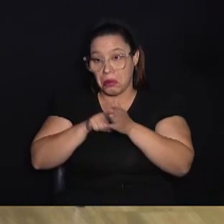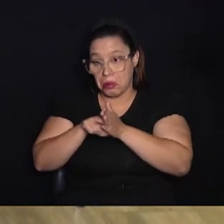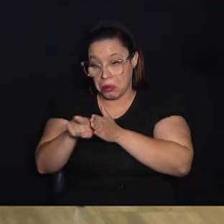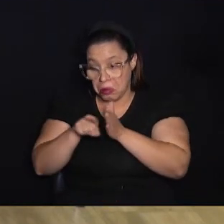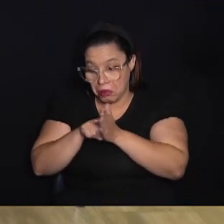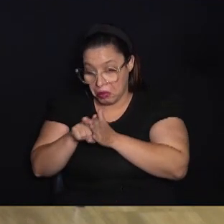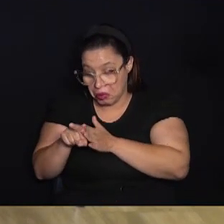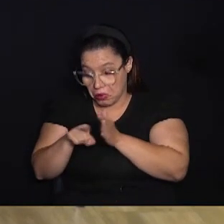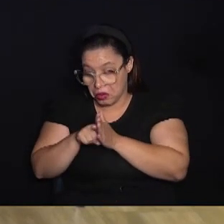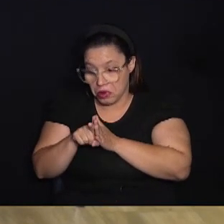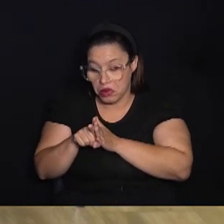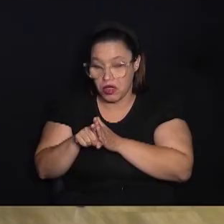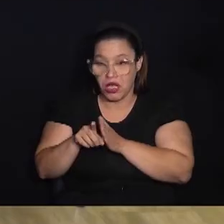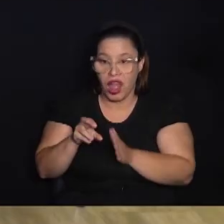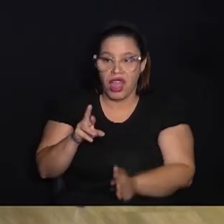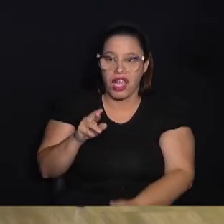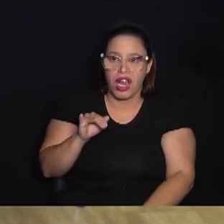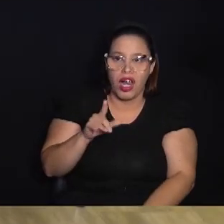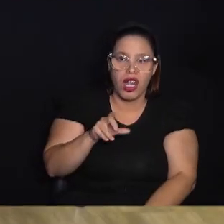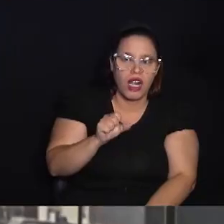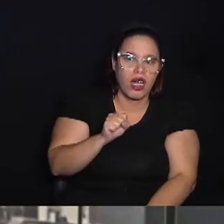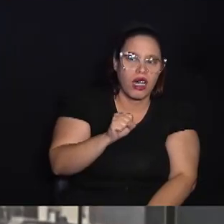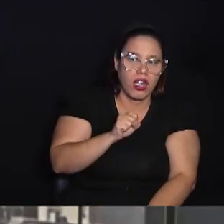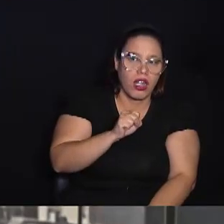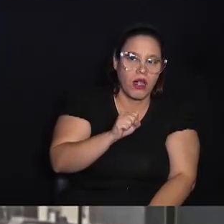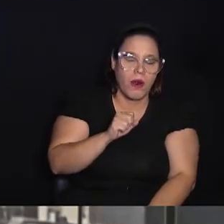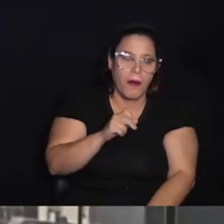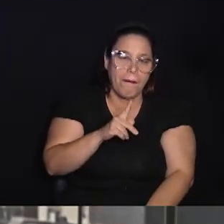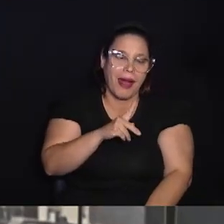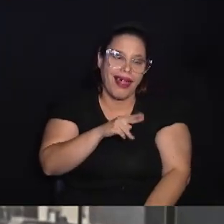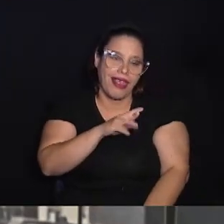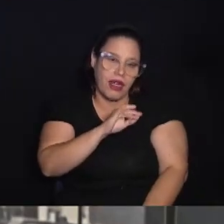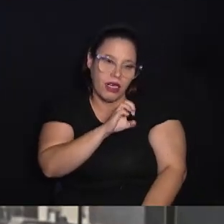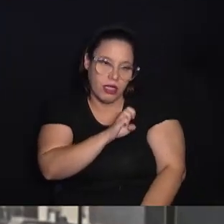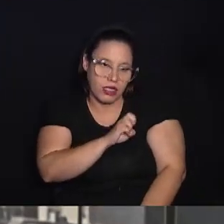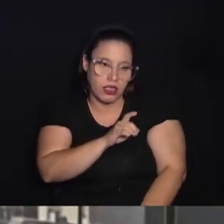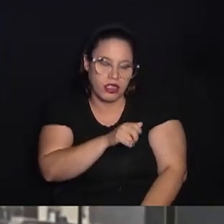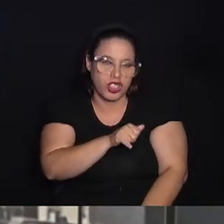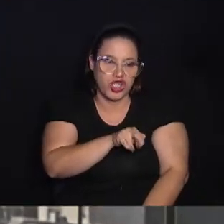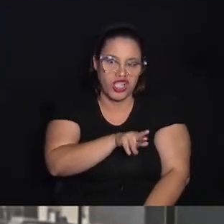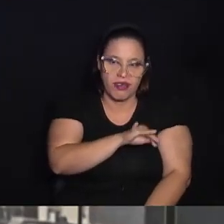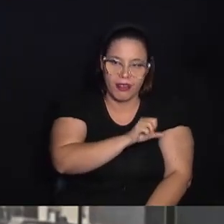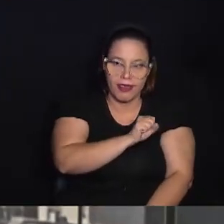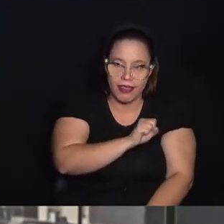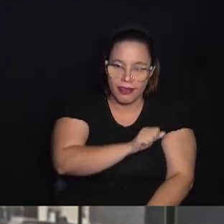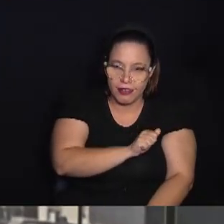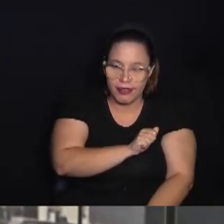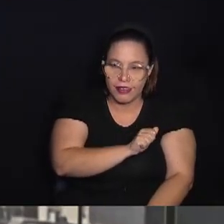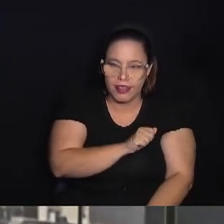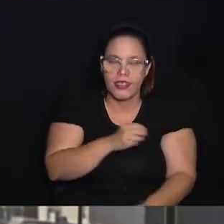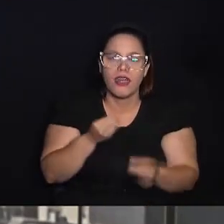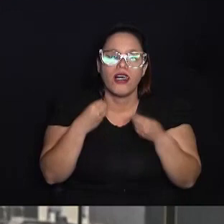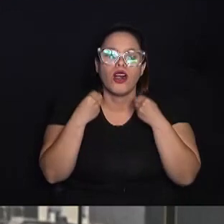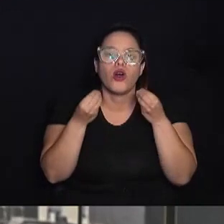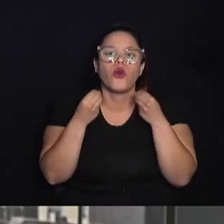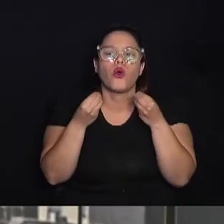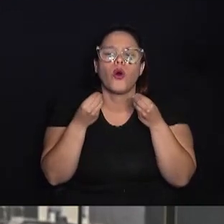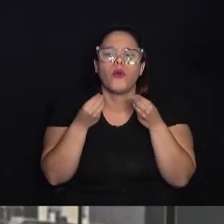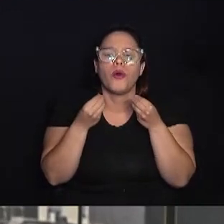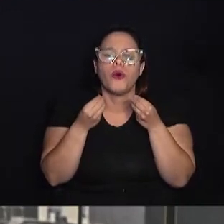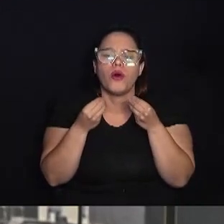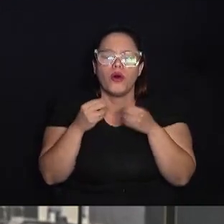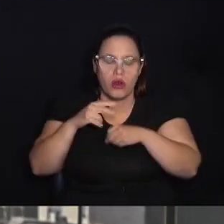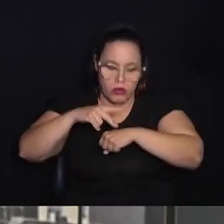justamente do Carlos lá da Vila Padre Anchieta perguntando para você como é a caminhada